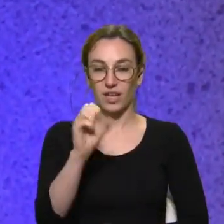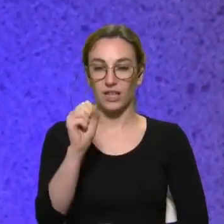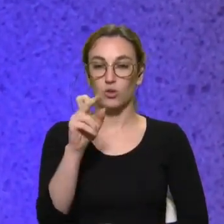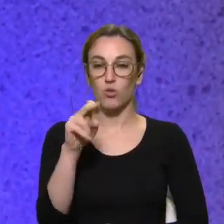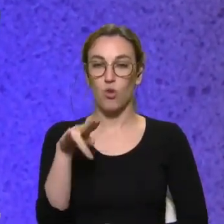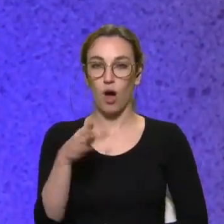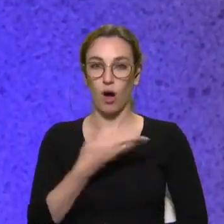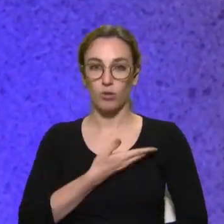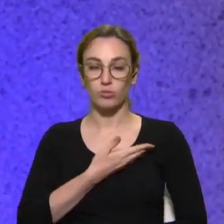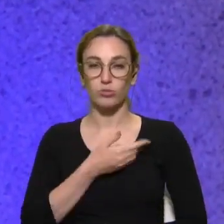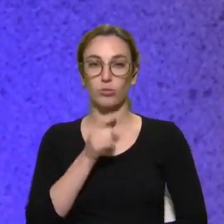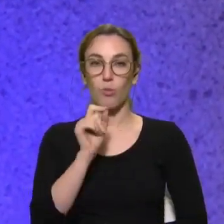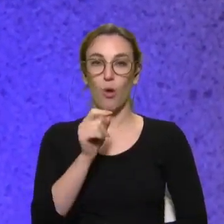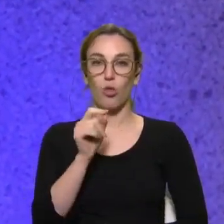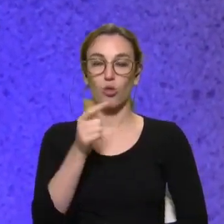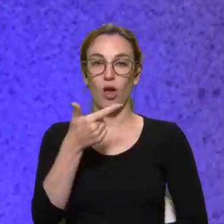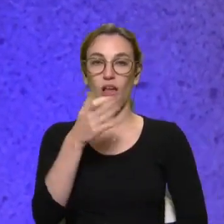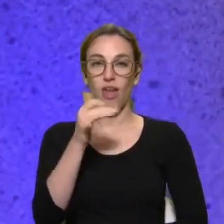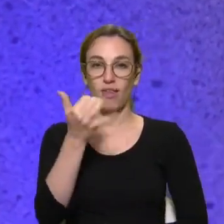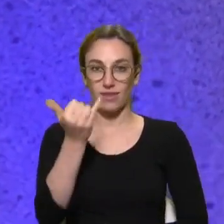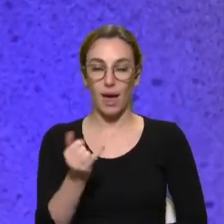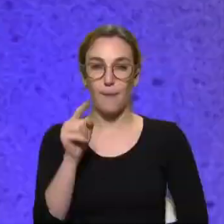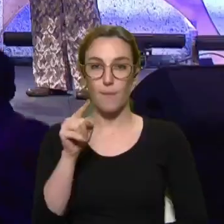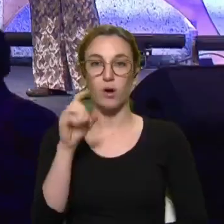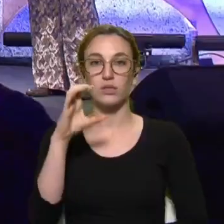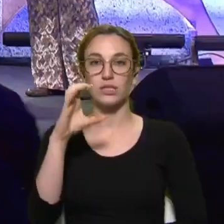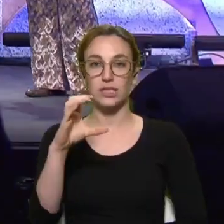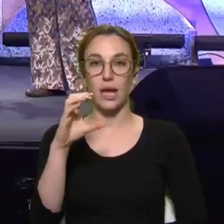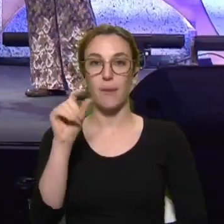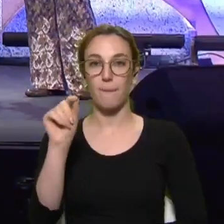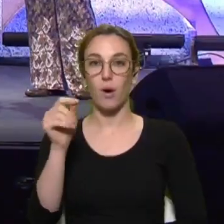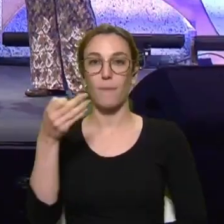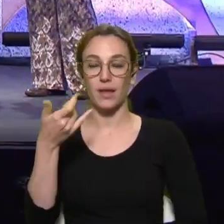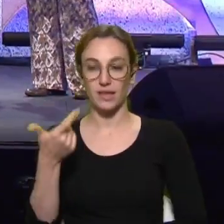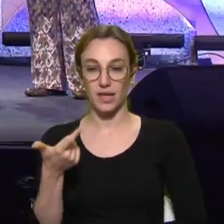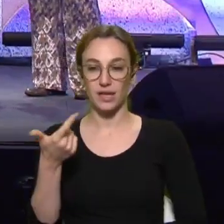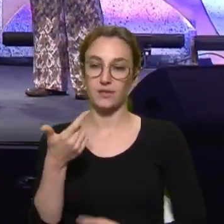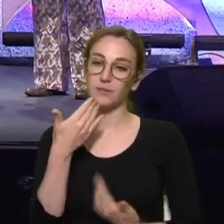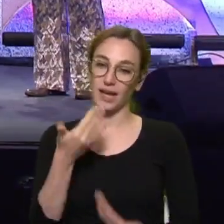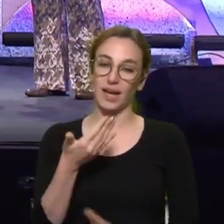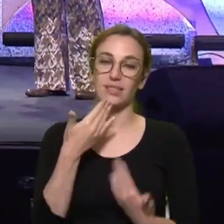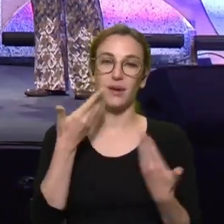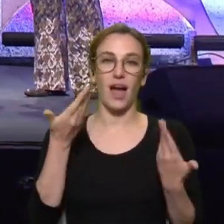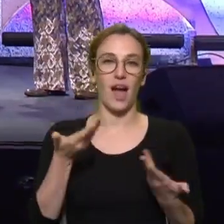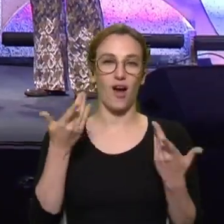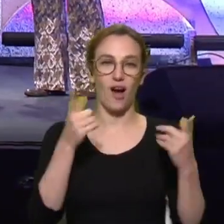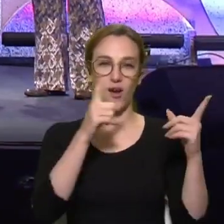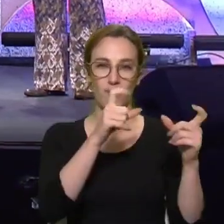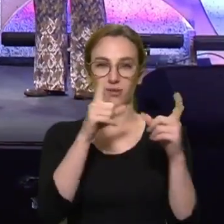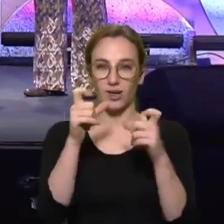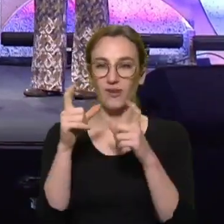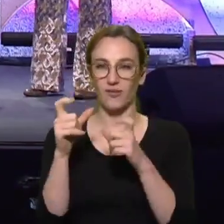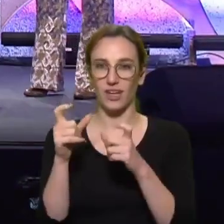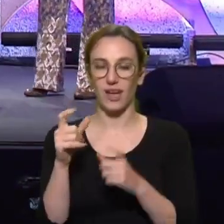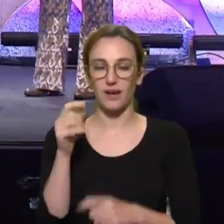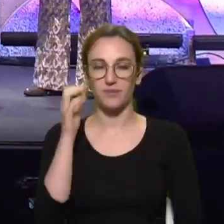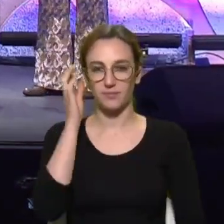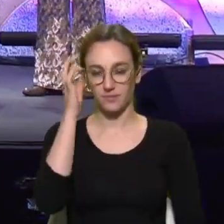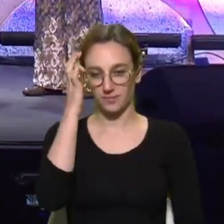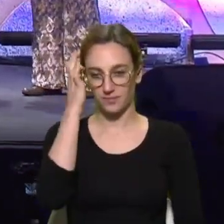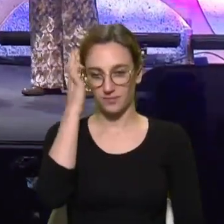graphicground.day.uc.pt e é isso. Muito obrigada. E agora, para registar este momento, vou captar aqui uma